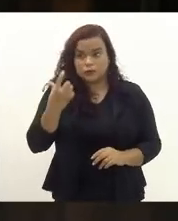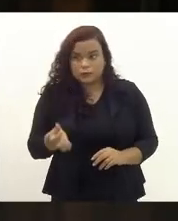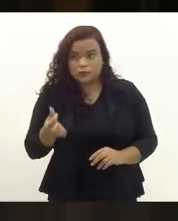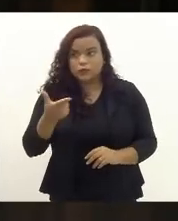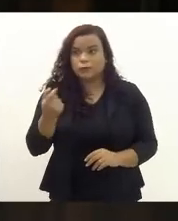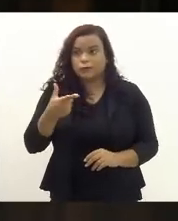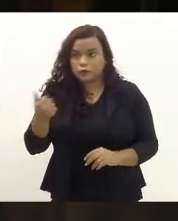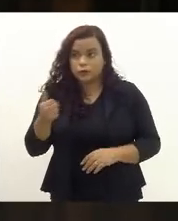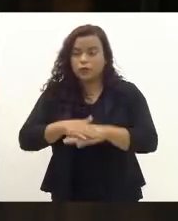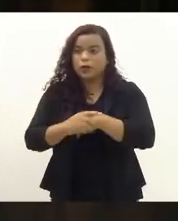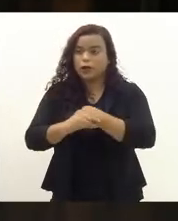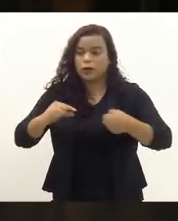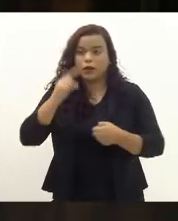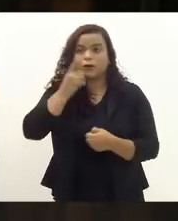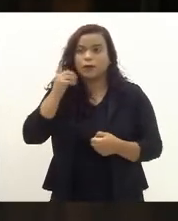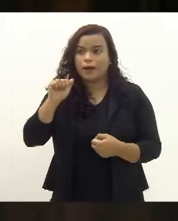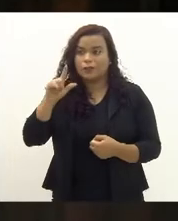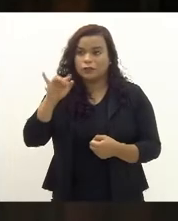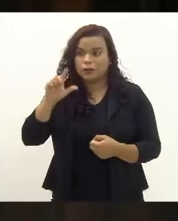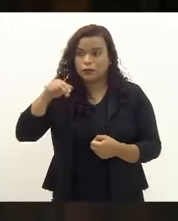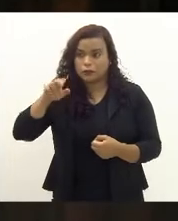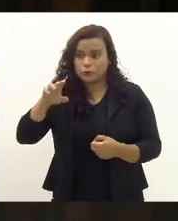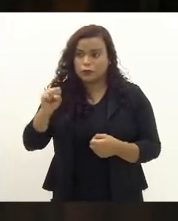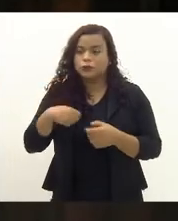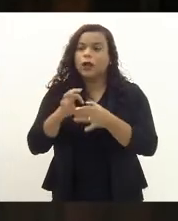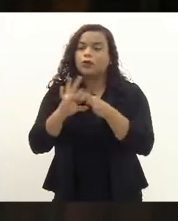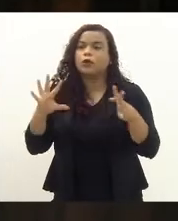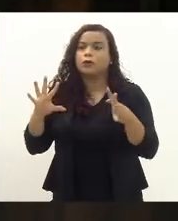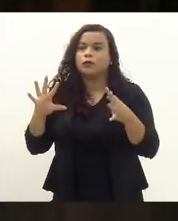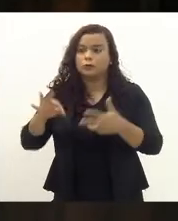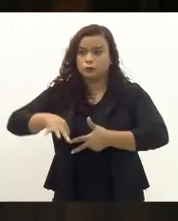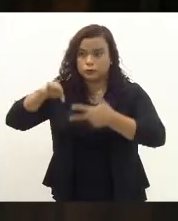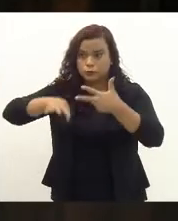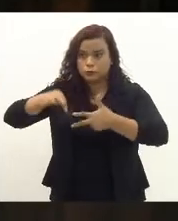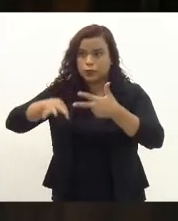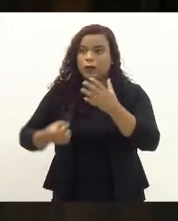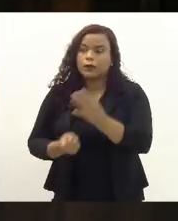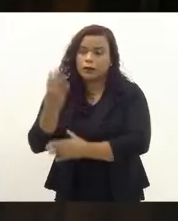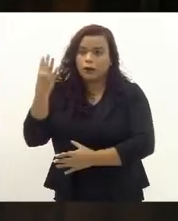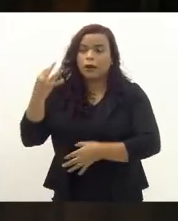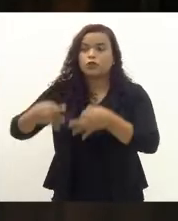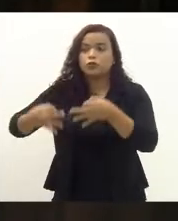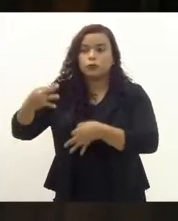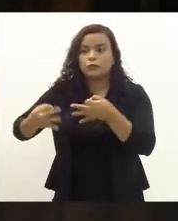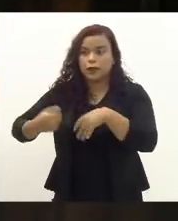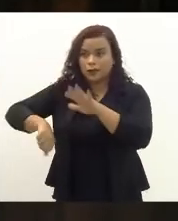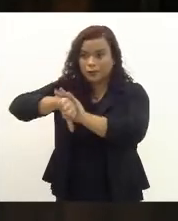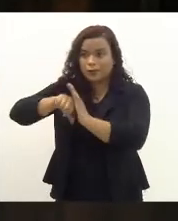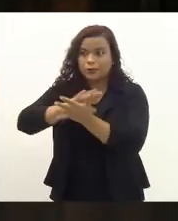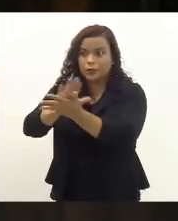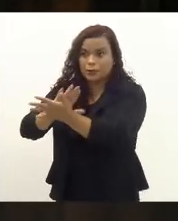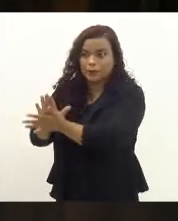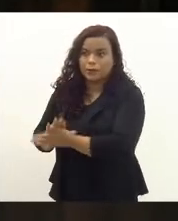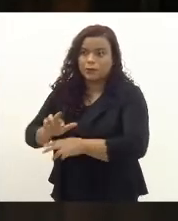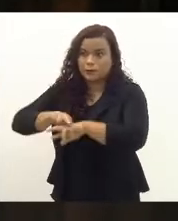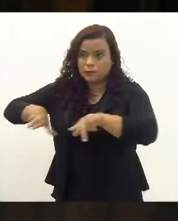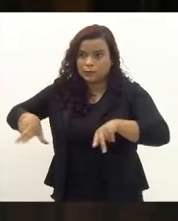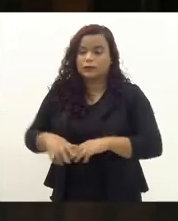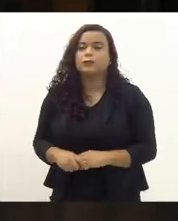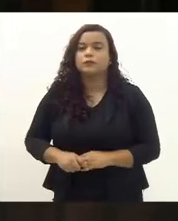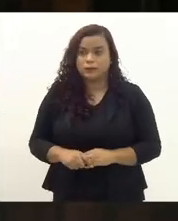16:21 de autoria do deputado Átila Nunes que autoriza poderes judiciário a criar ao juizado de crimes de intolerância e dá outras